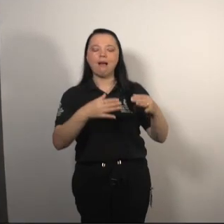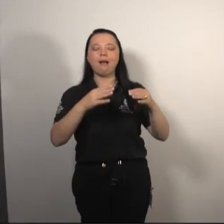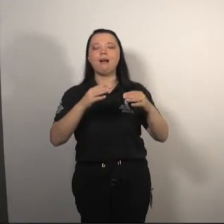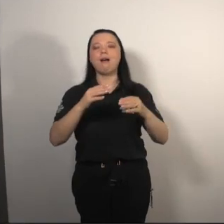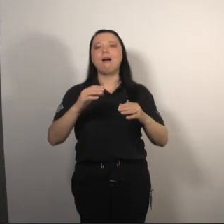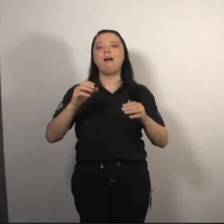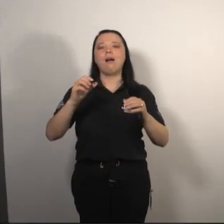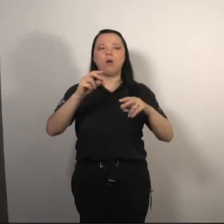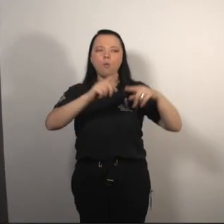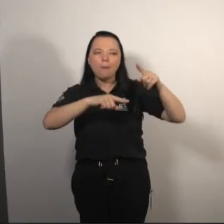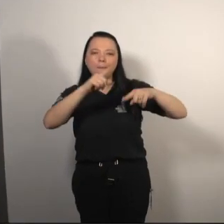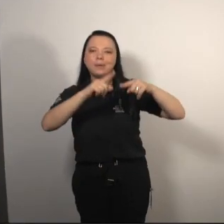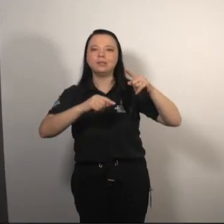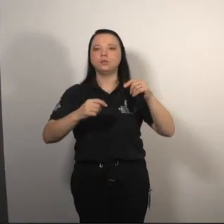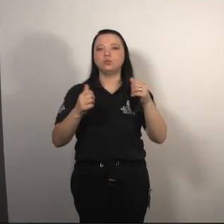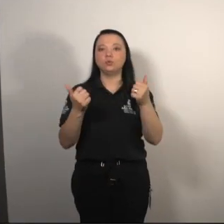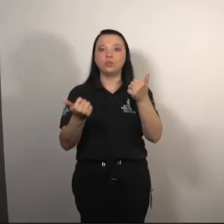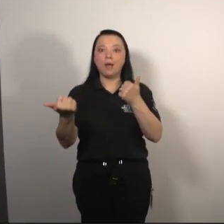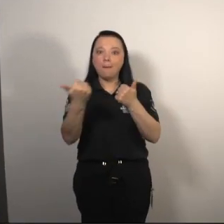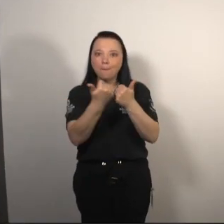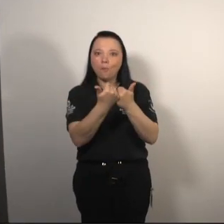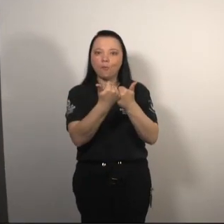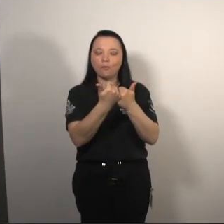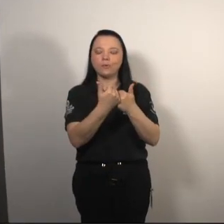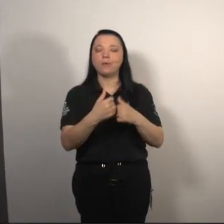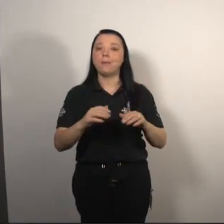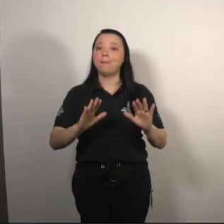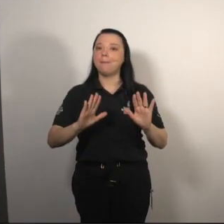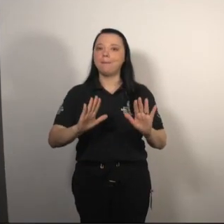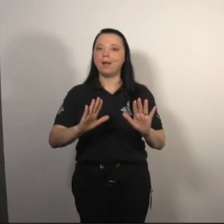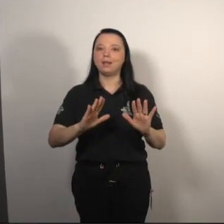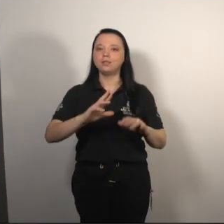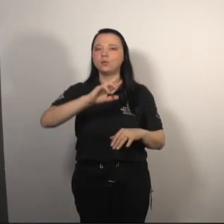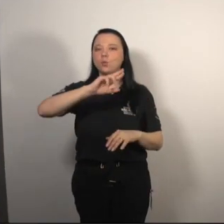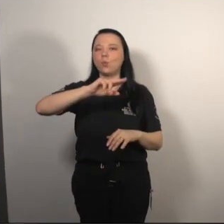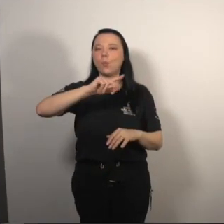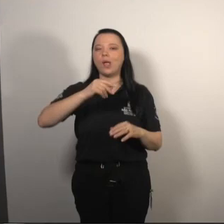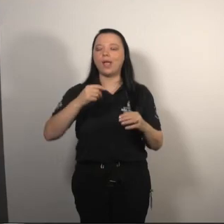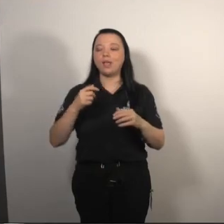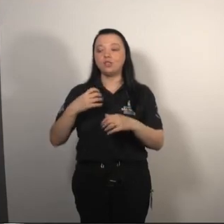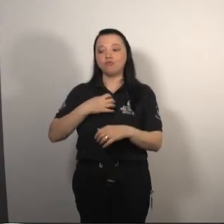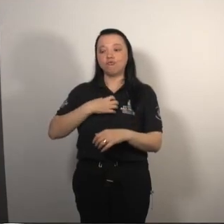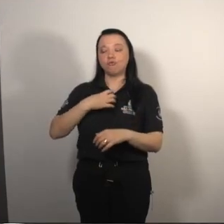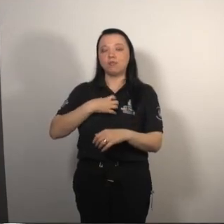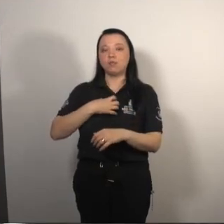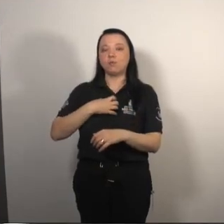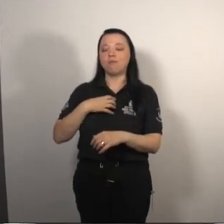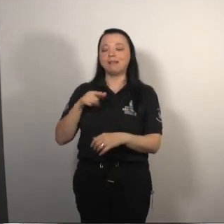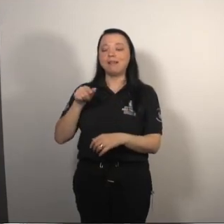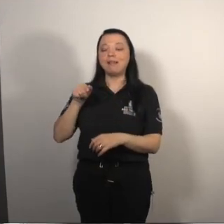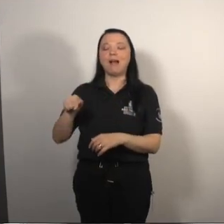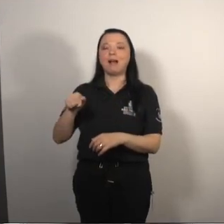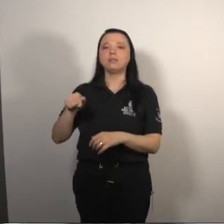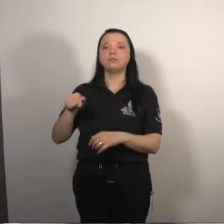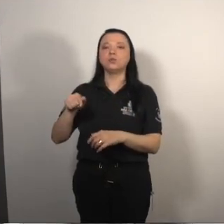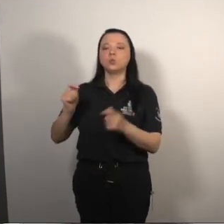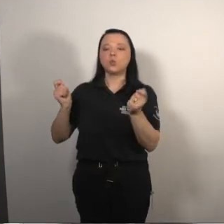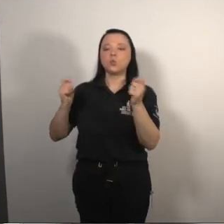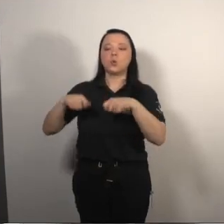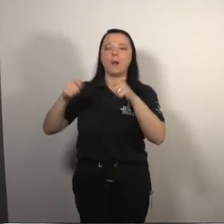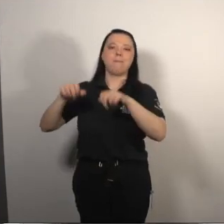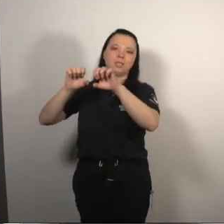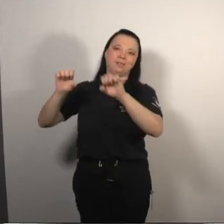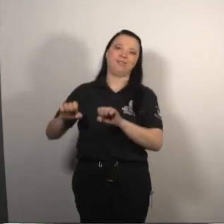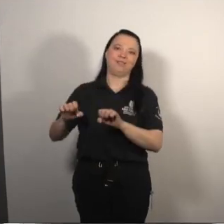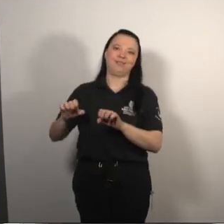apoio, mas não diz respeito a alguma condição de insuficiência de capacidade